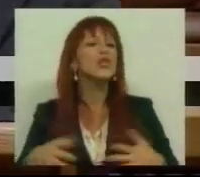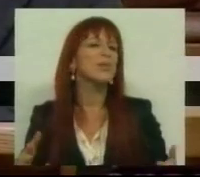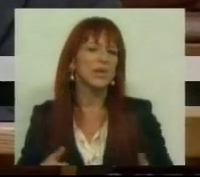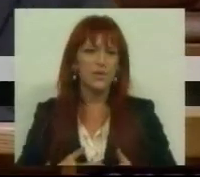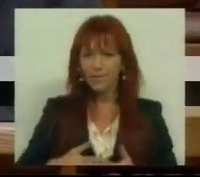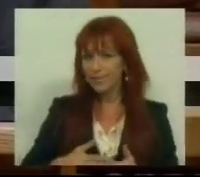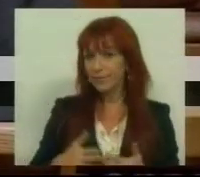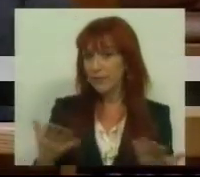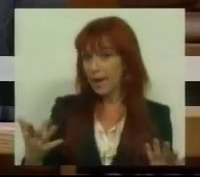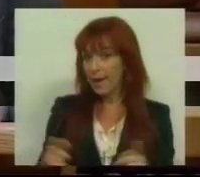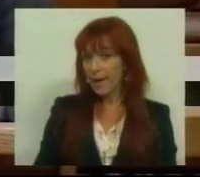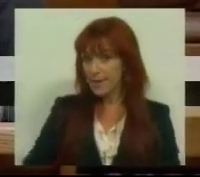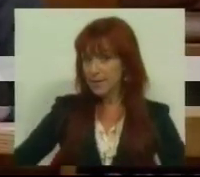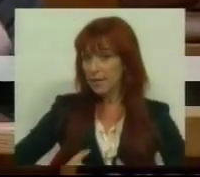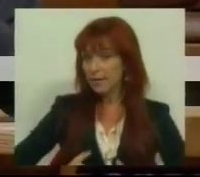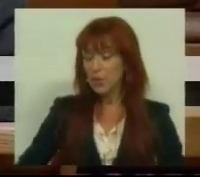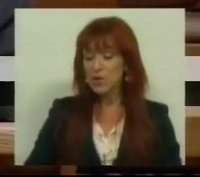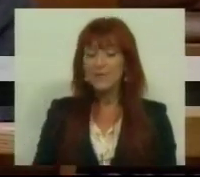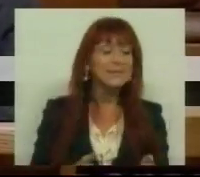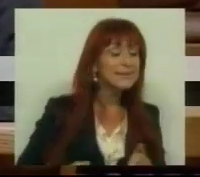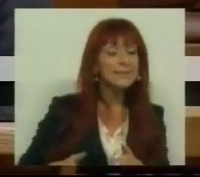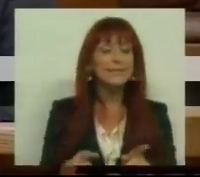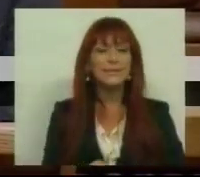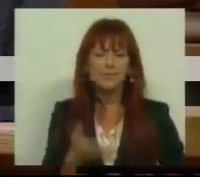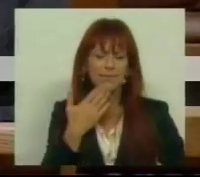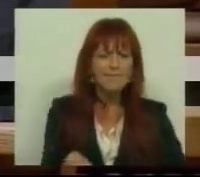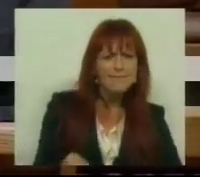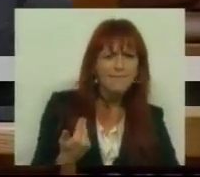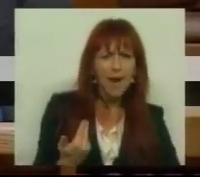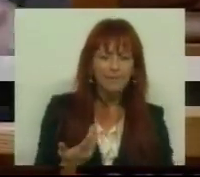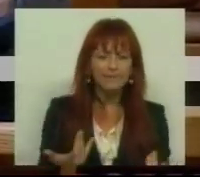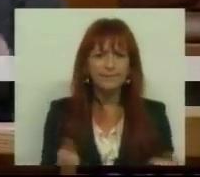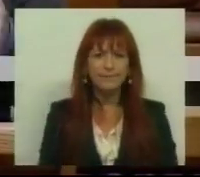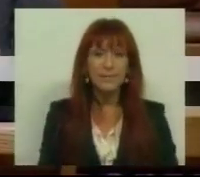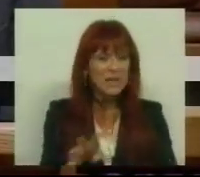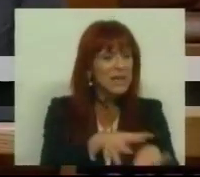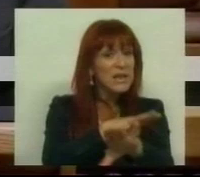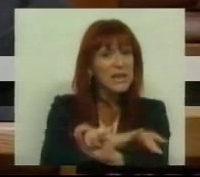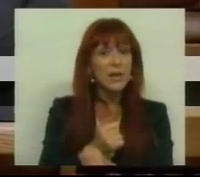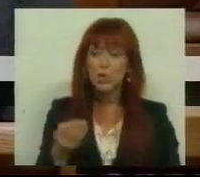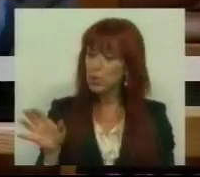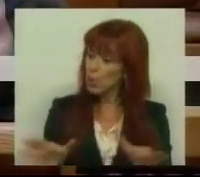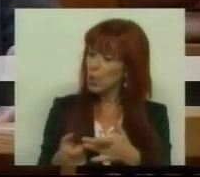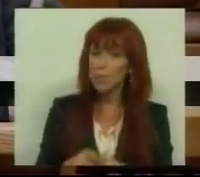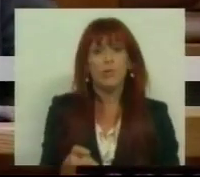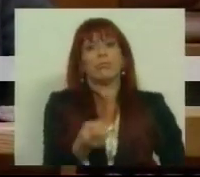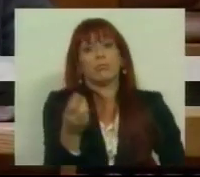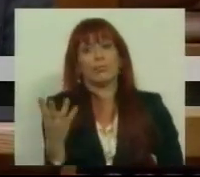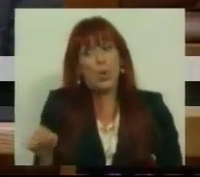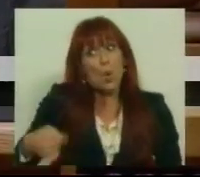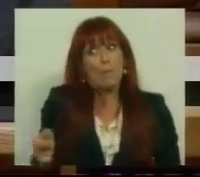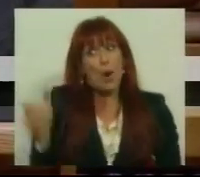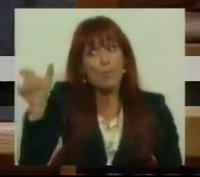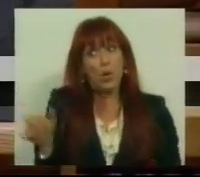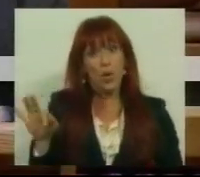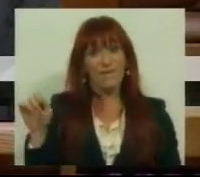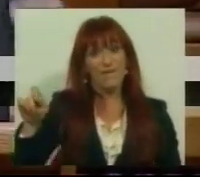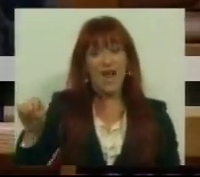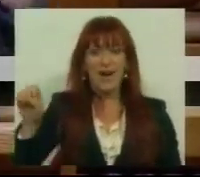deputados, é significativo desta estratégia de ocultação que os administradores do grupo, entre os quais o próprio Franklin